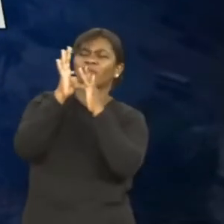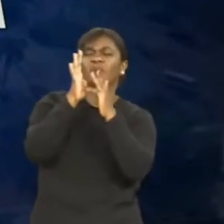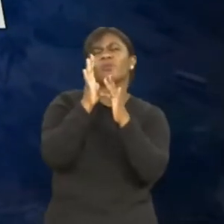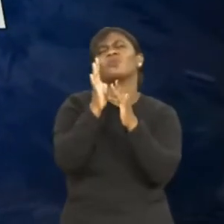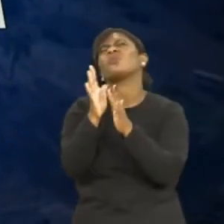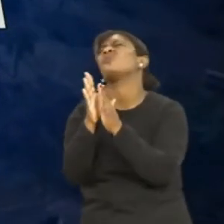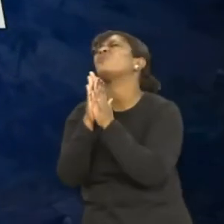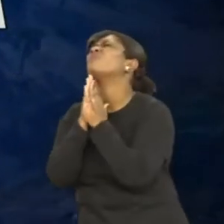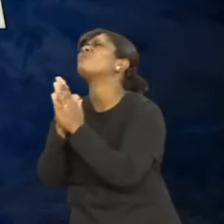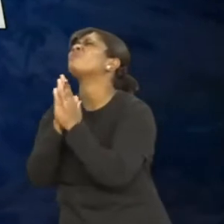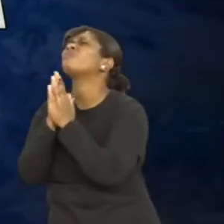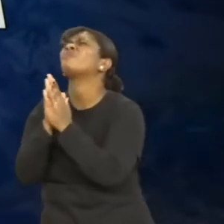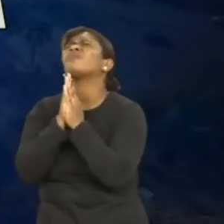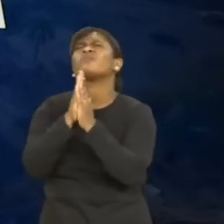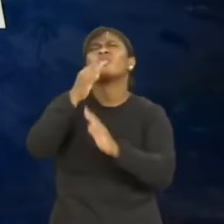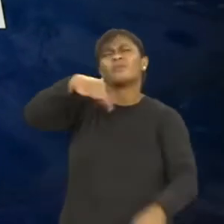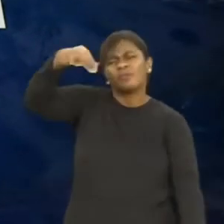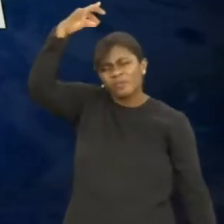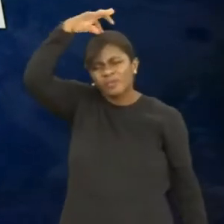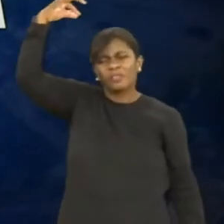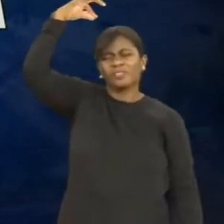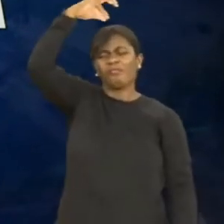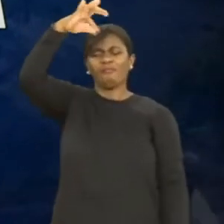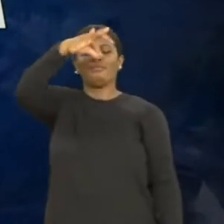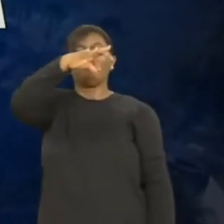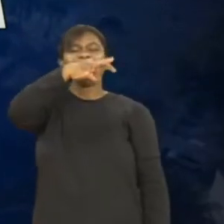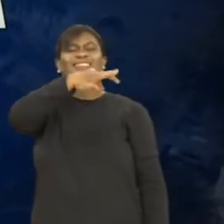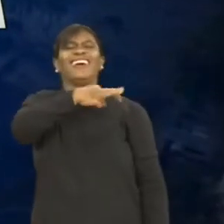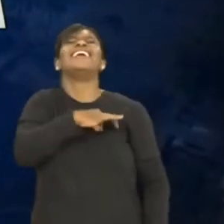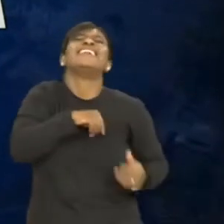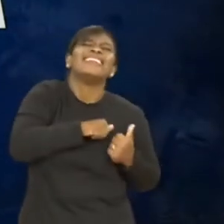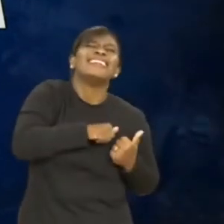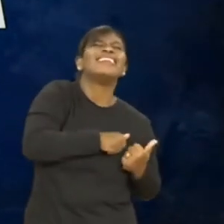Me batiza. Dá do teu Espírito agora, batiza, meu Pai.